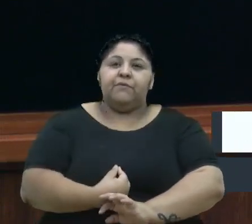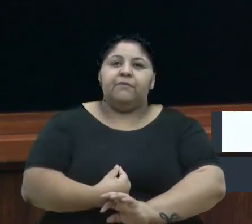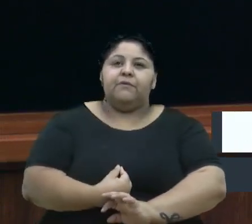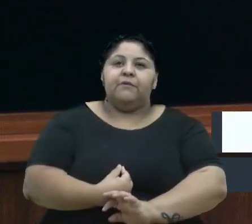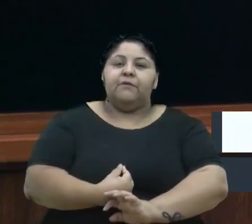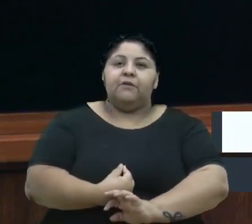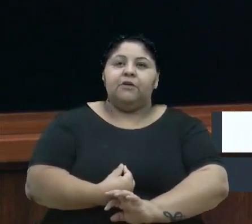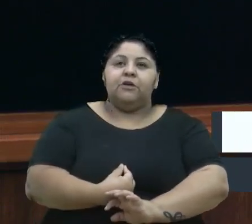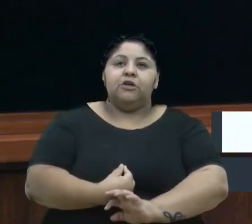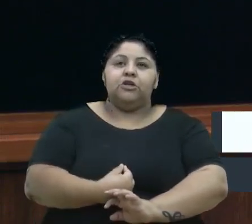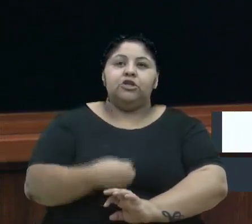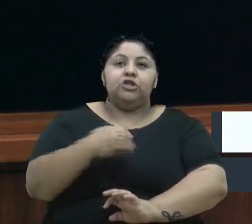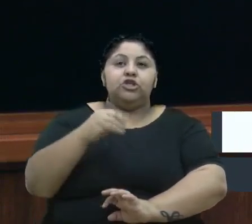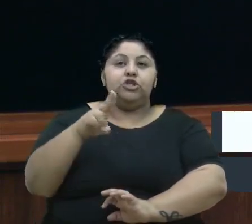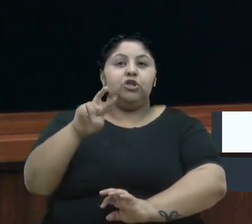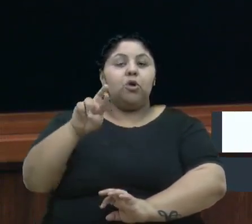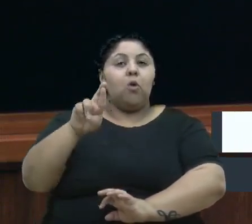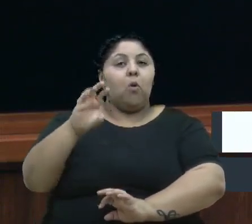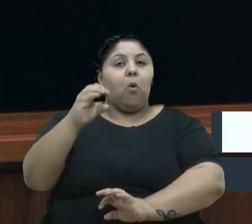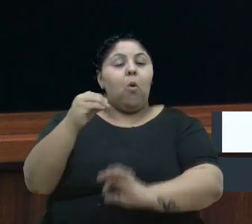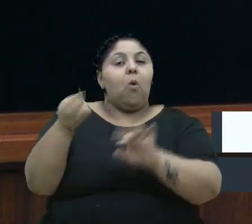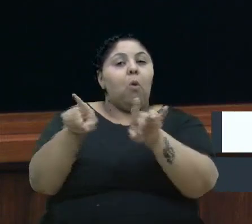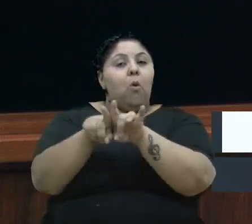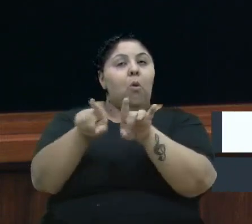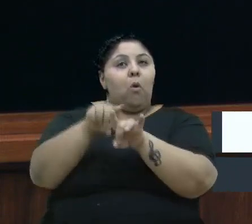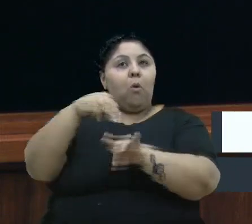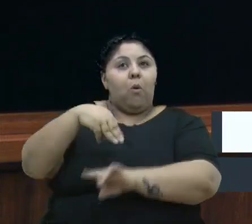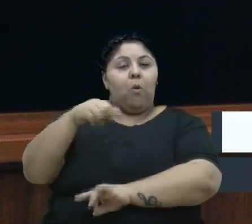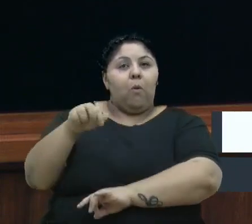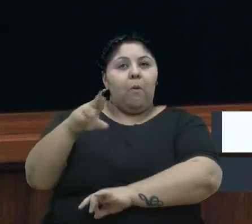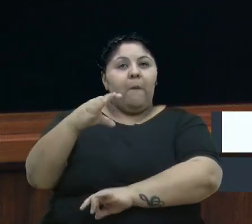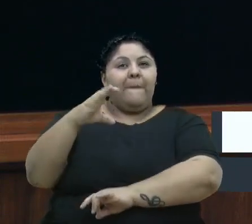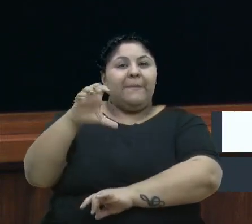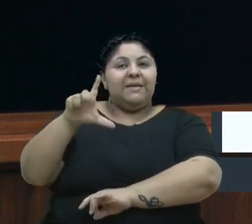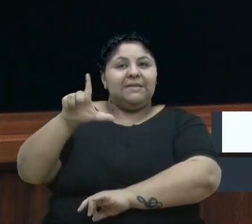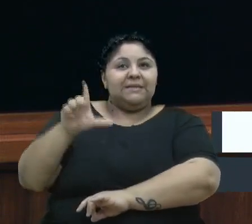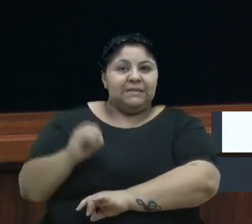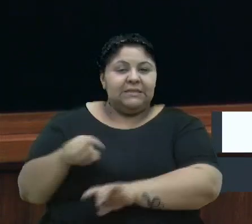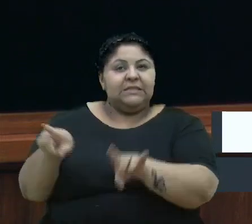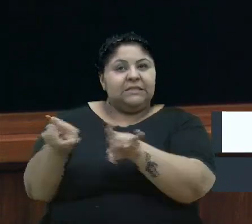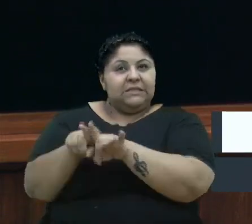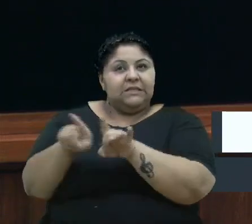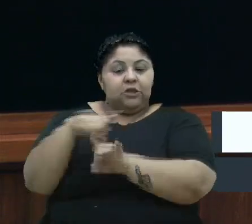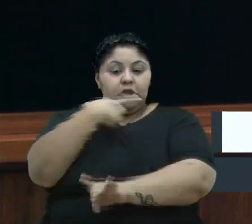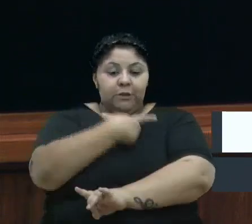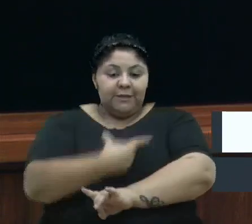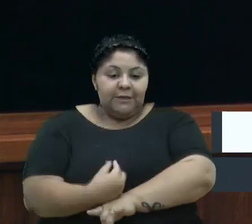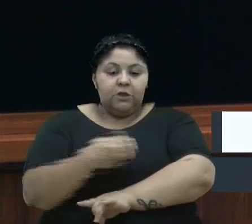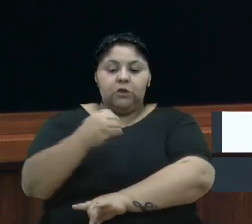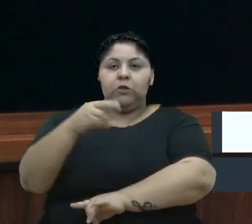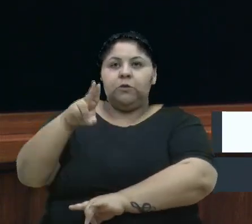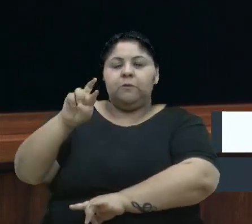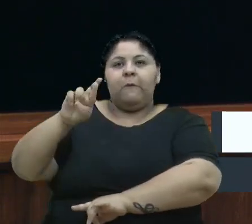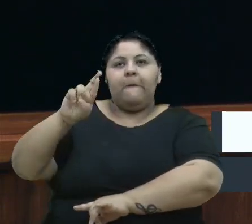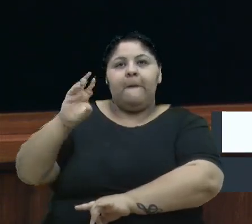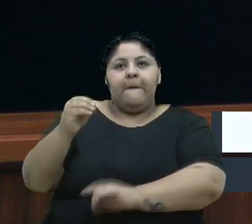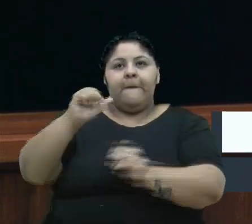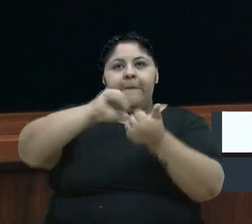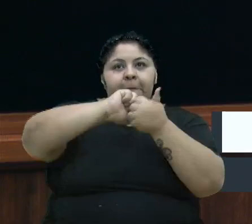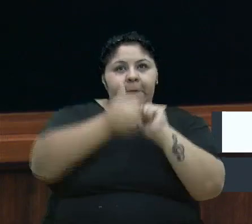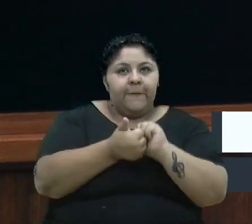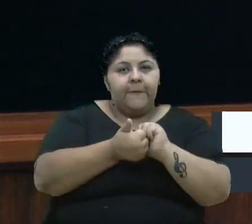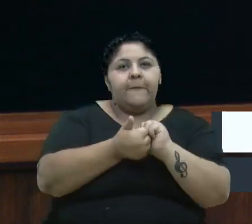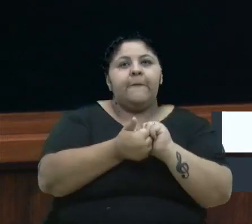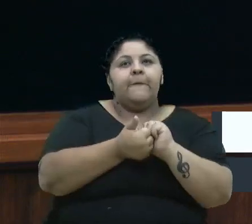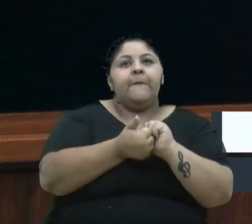de ouro. E também ao Marcelo Casanova, também medalhas de ouro nos Jogos Parapans,